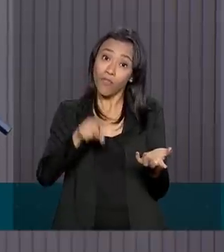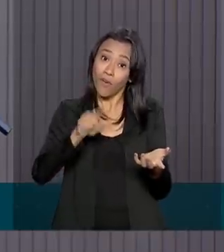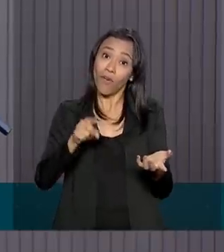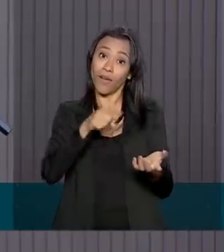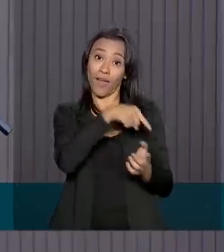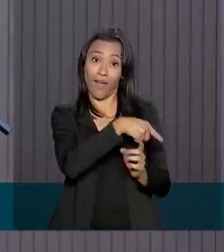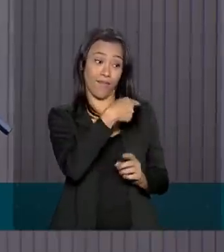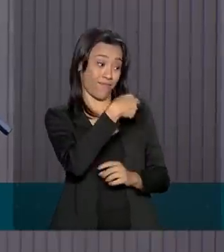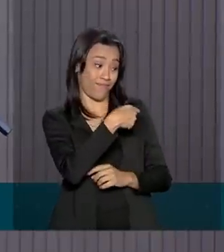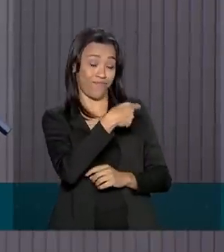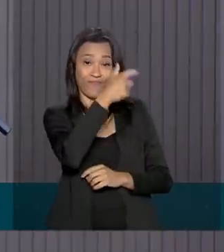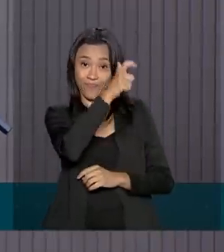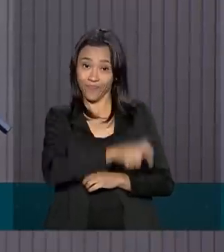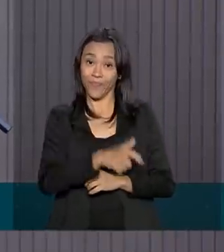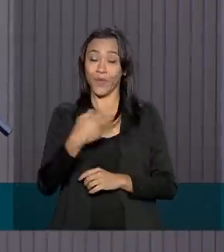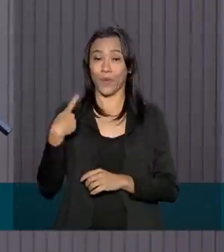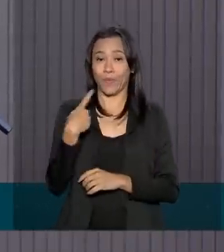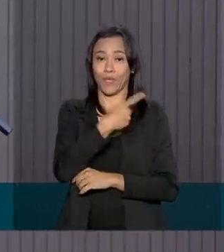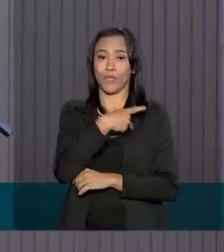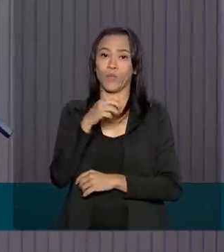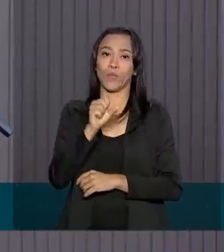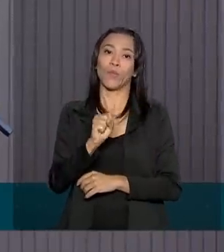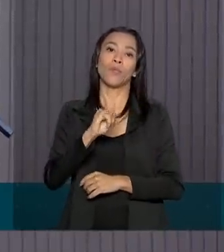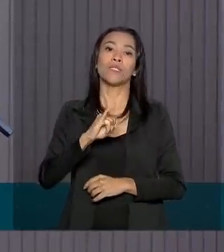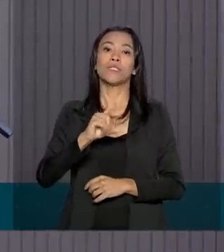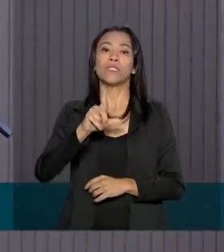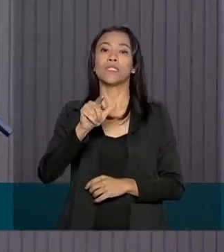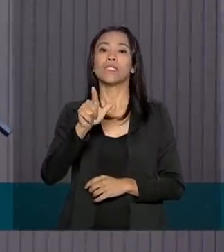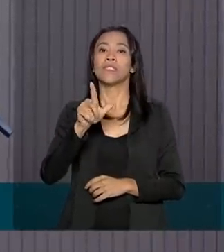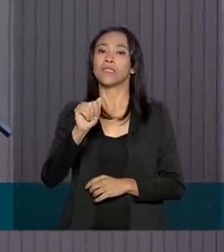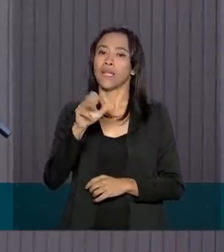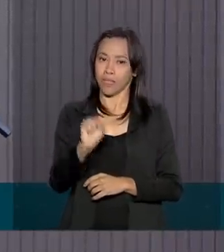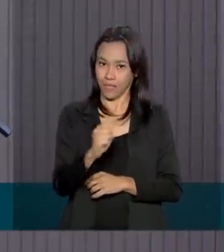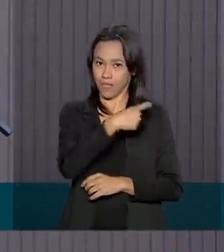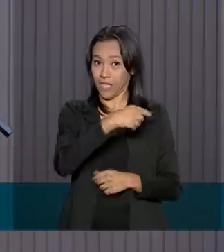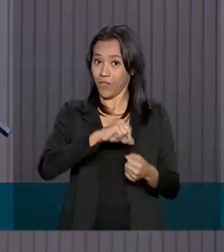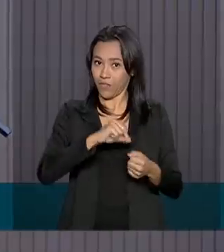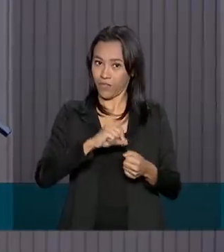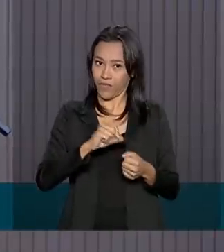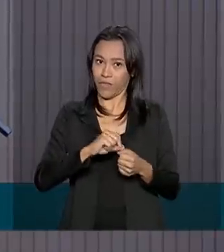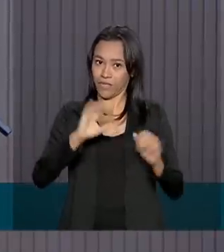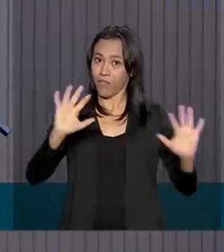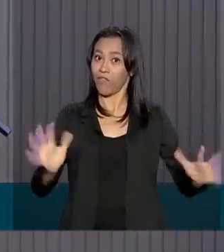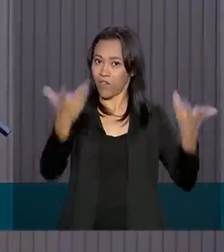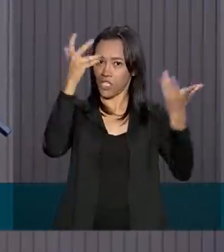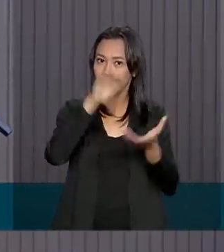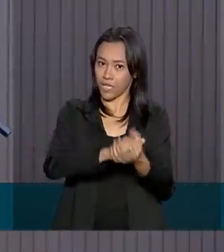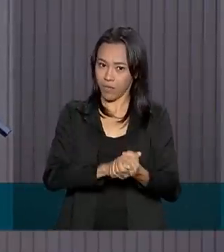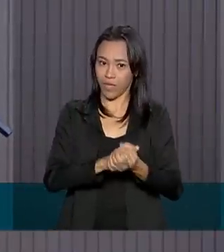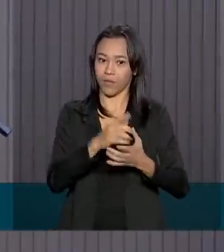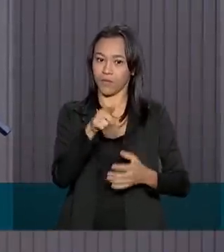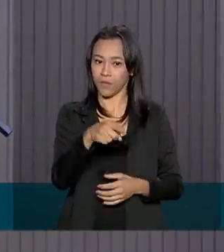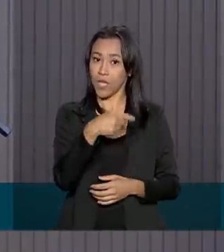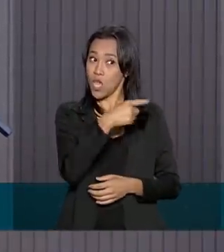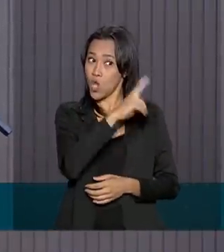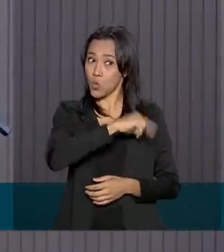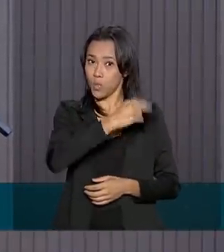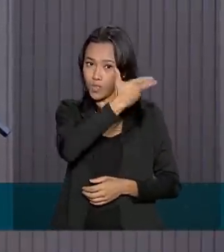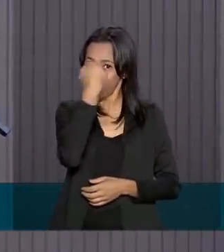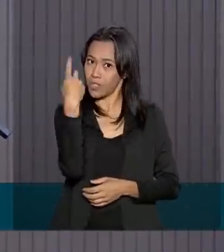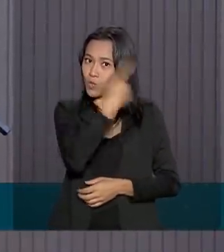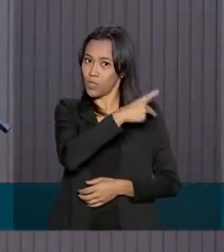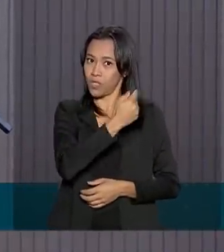Silas Malafaia. E até hoje eu não esqueço do seu... Desculpa aqui, fugindo da rotina. Do seu sermão.